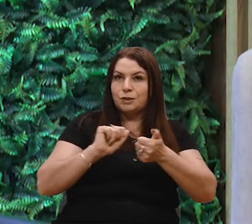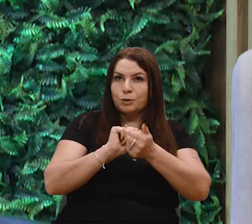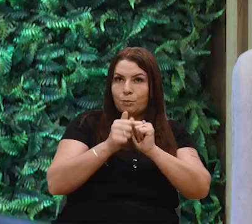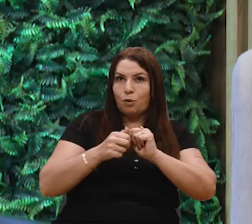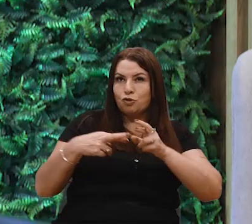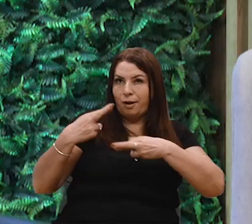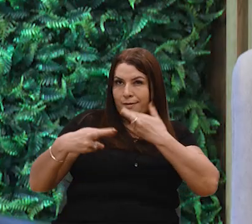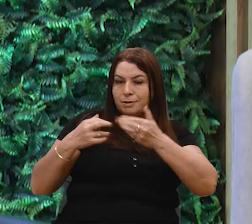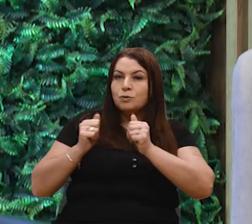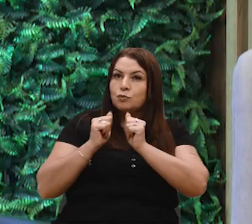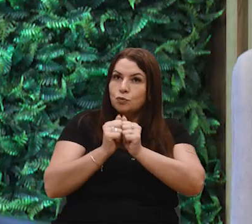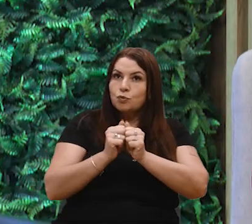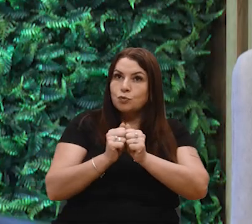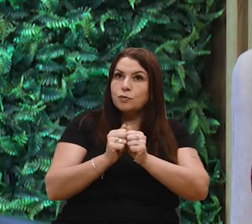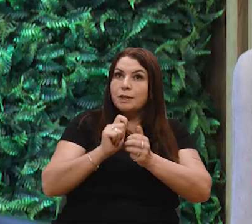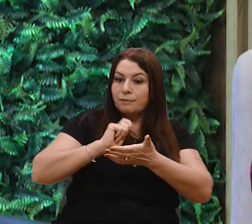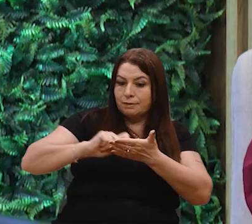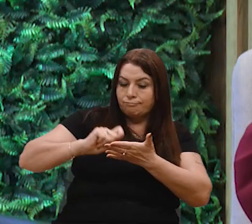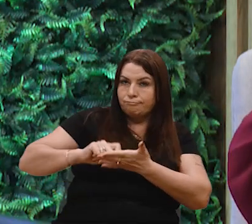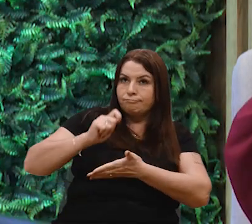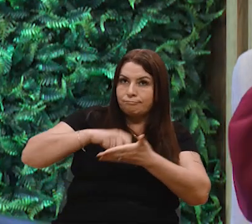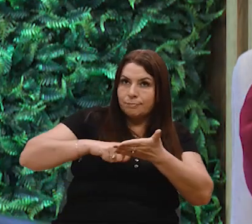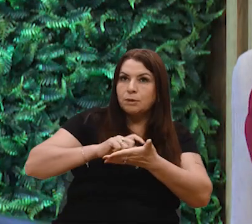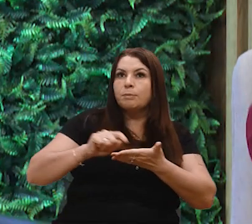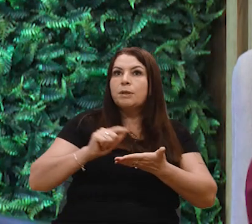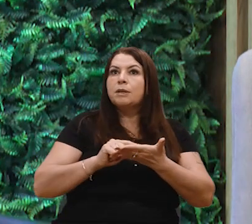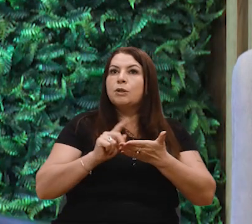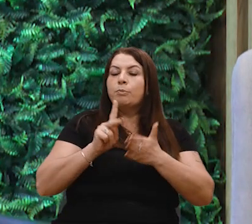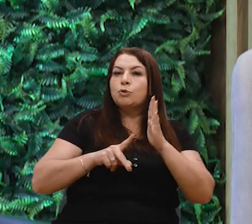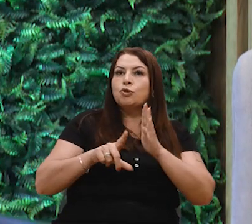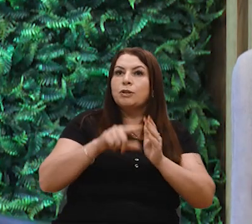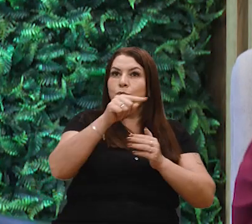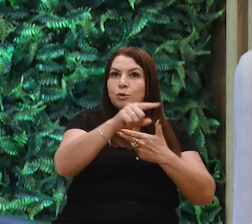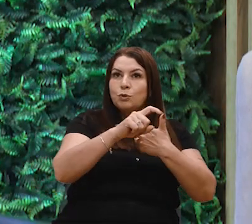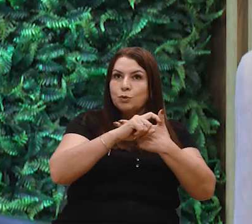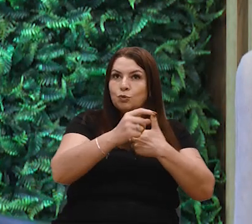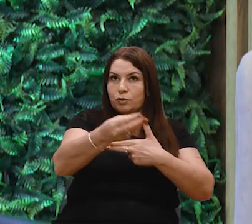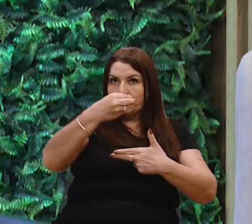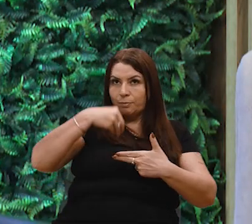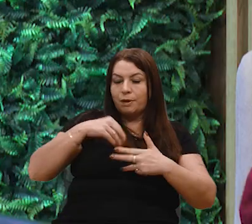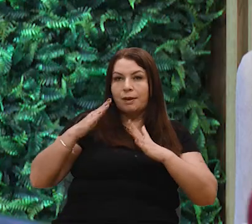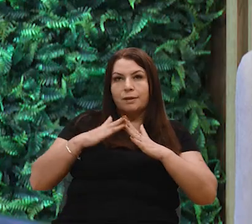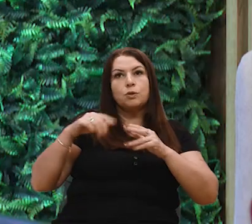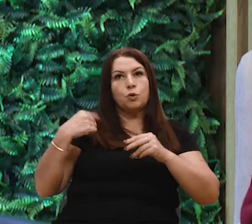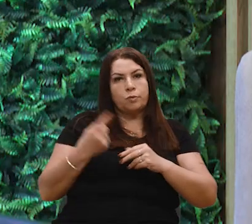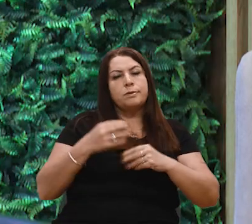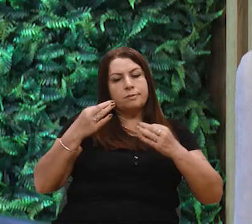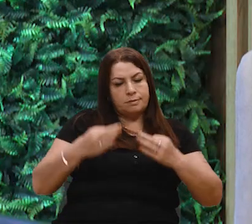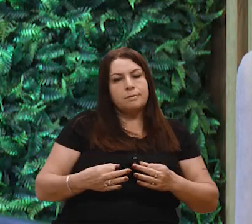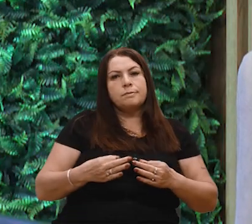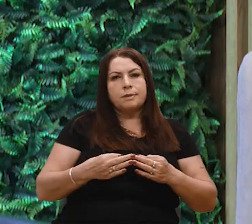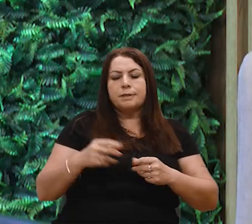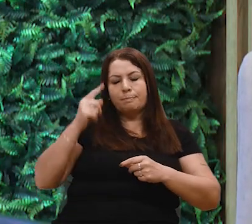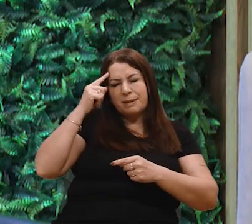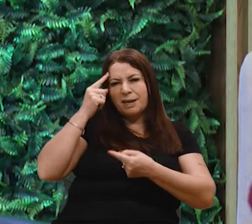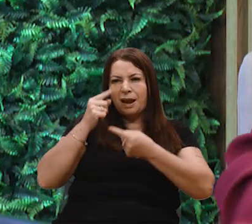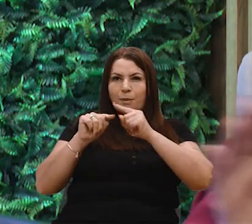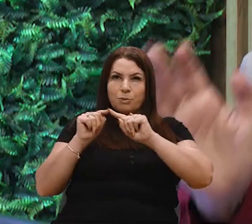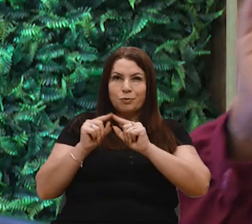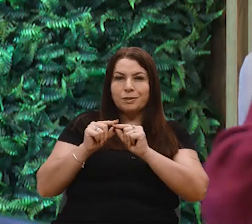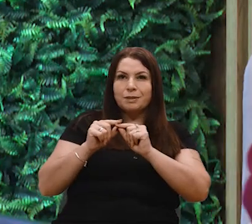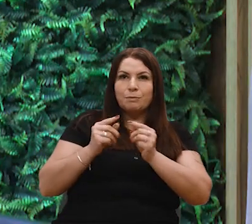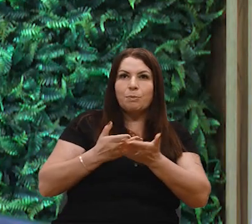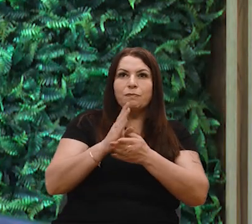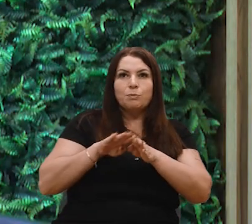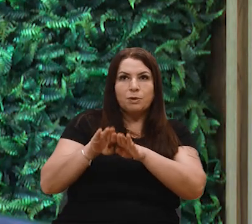é a Secretaria de Esporte e Lazer, vem essa indicação. Agora esse projeto vem do executivo para casa, e nós aqui, eu tenho certeza, vamos articular